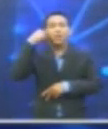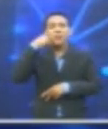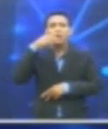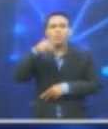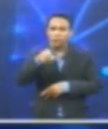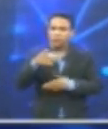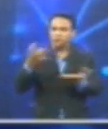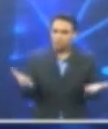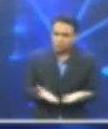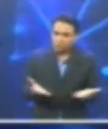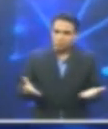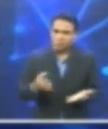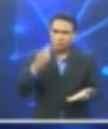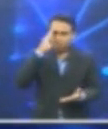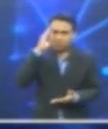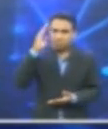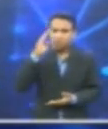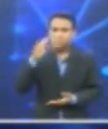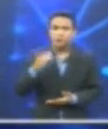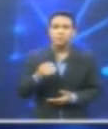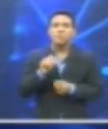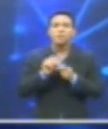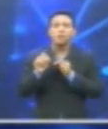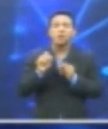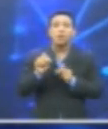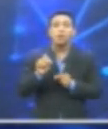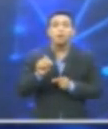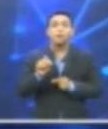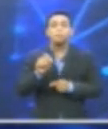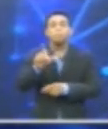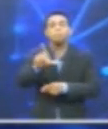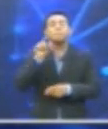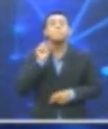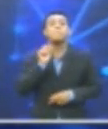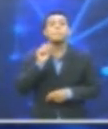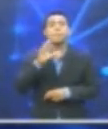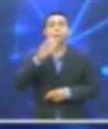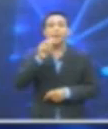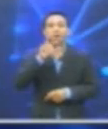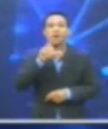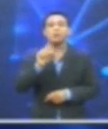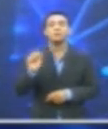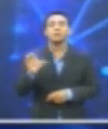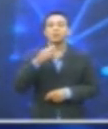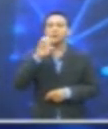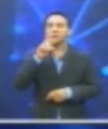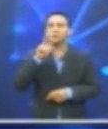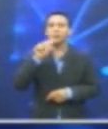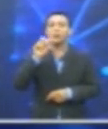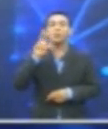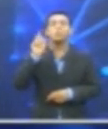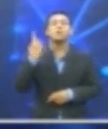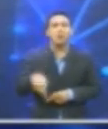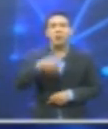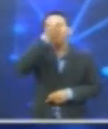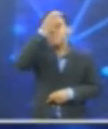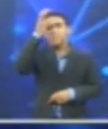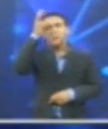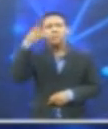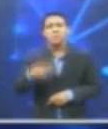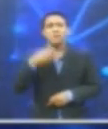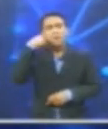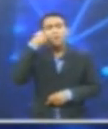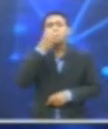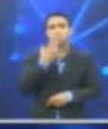agora como principal apoiador dele o prefeito Natal, Carlos Eduardo, que é um bom prefeito Natal, mas Carlos Eduardo,